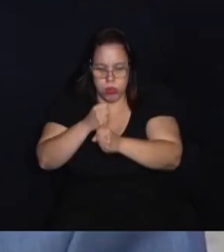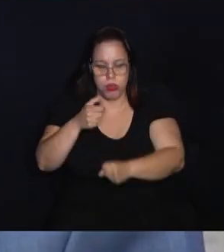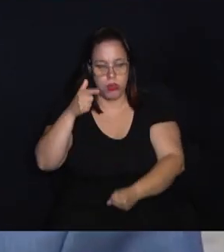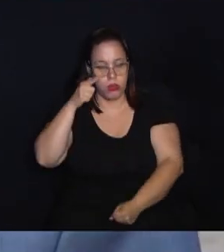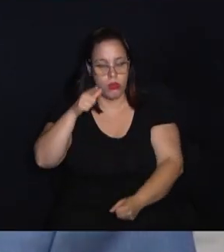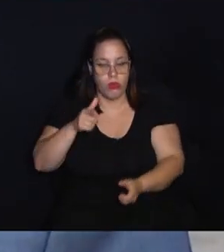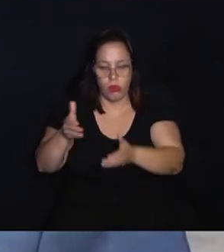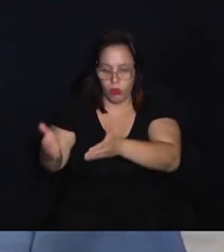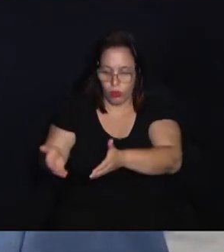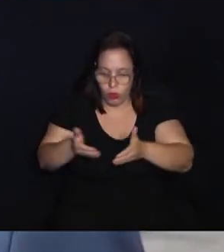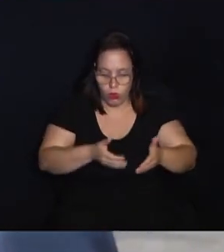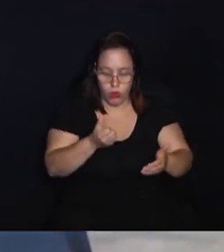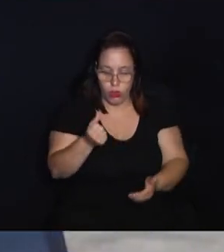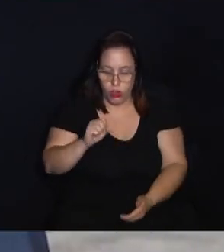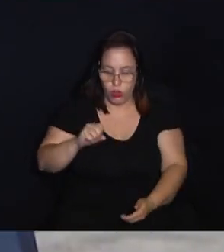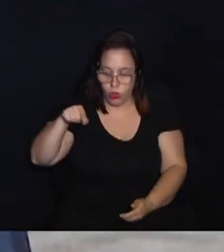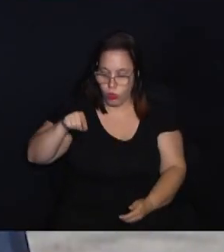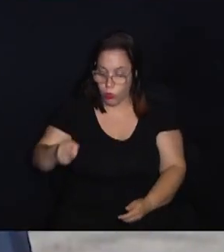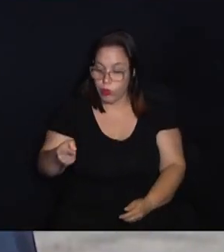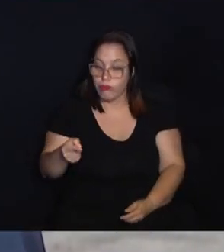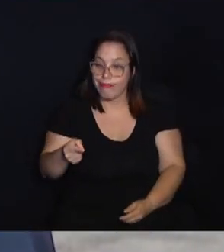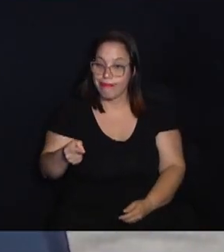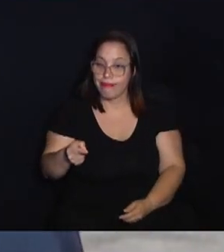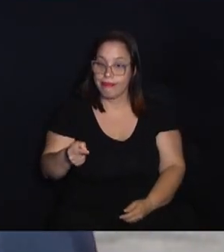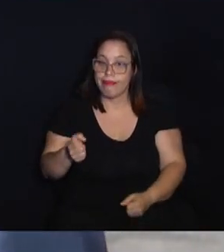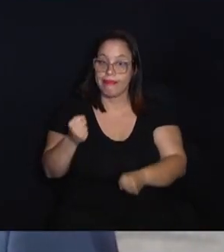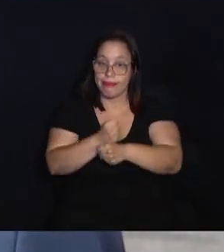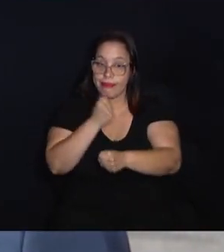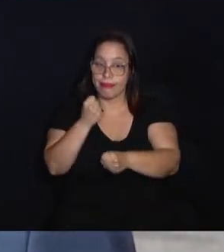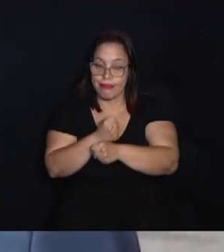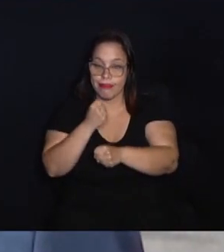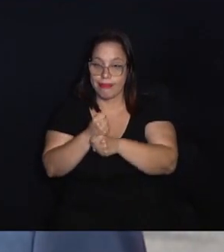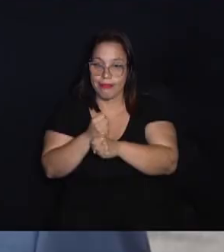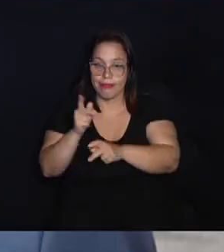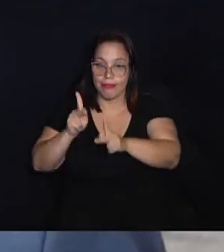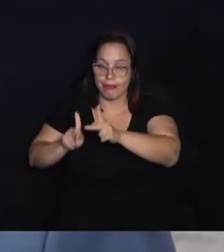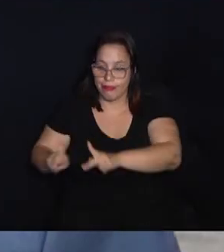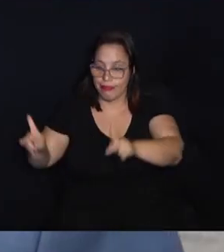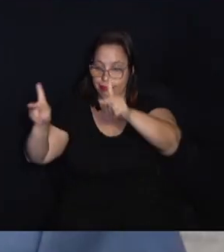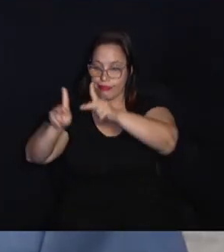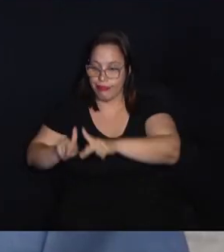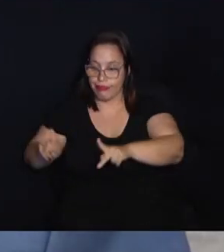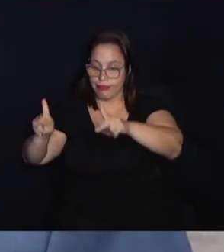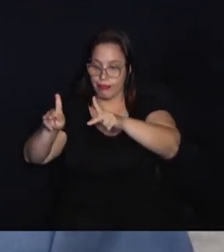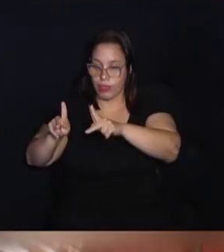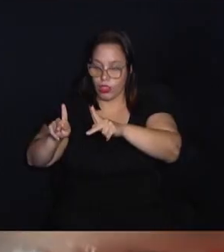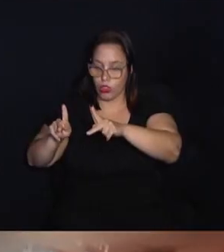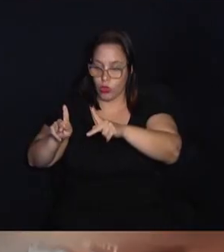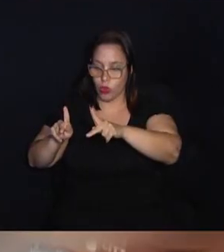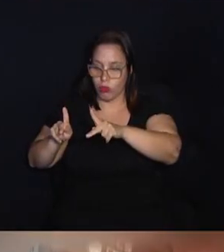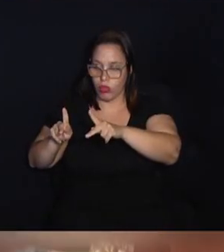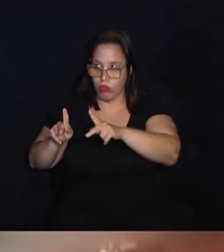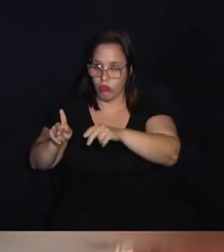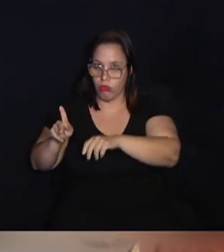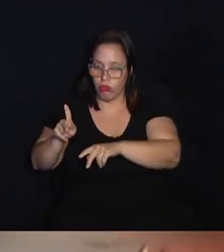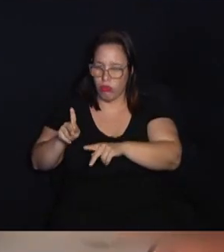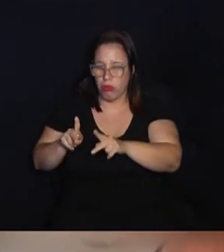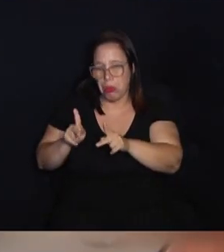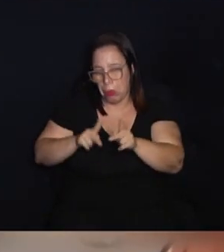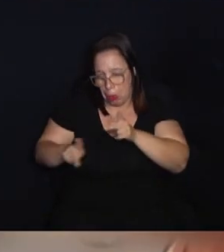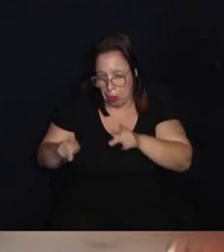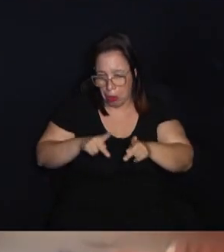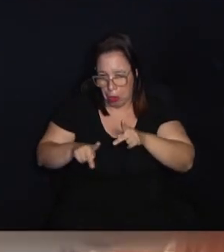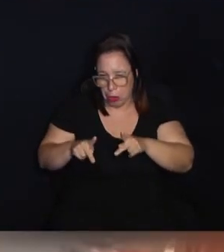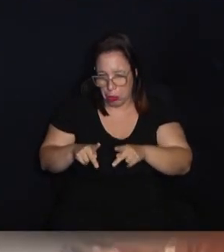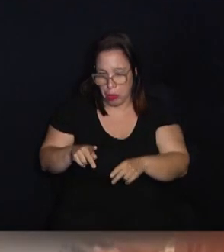de 18 mil metros onde será construído o shopping popular para os informais. No último mandato